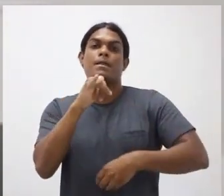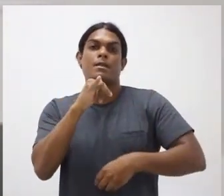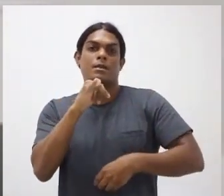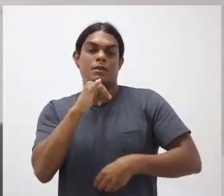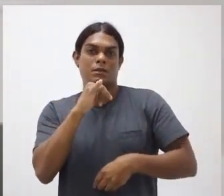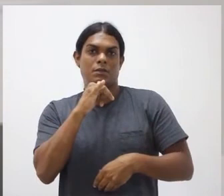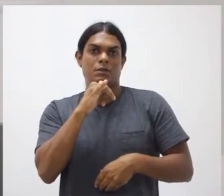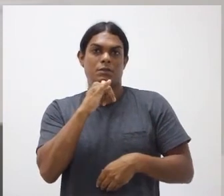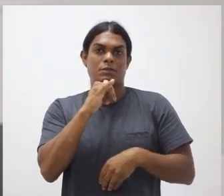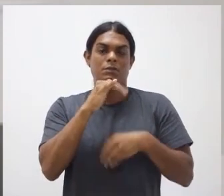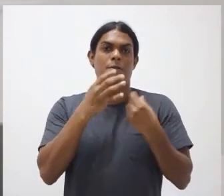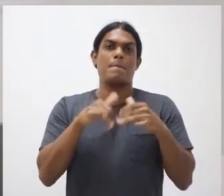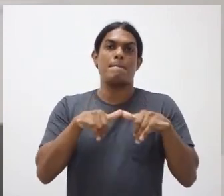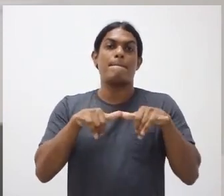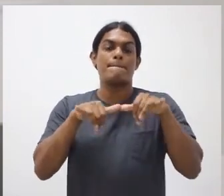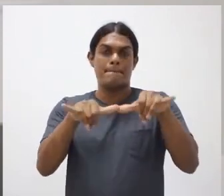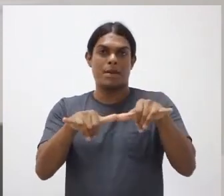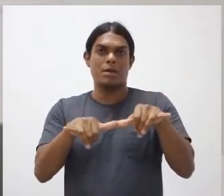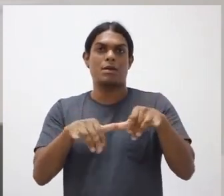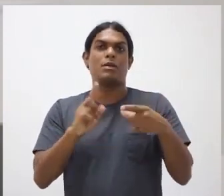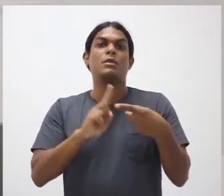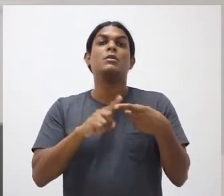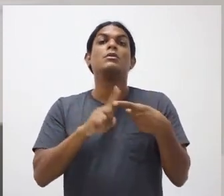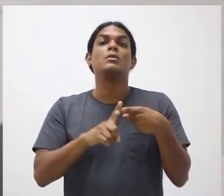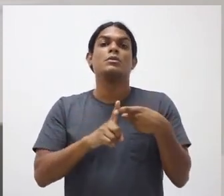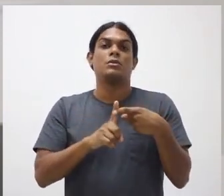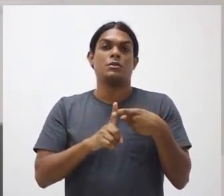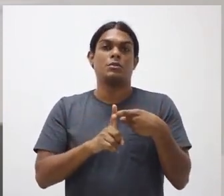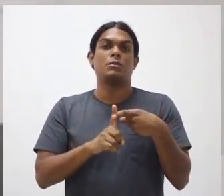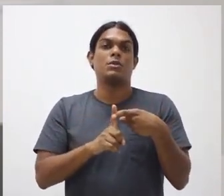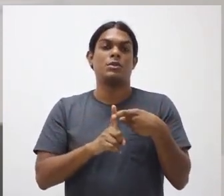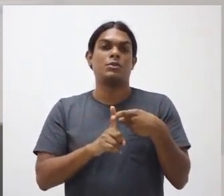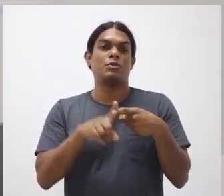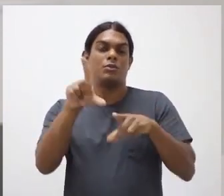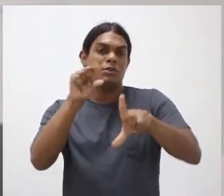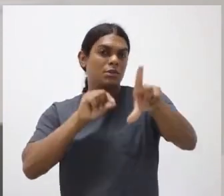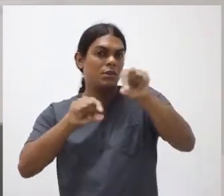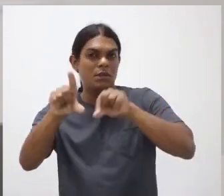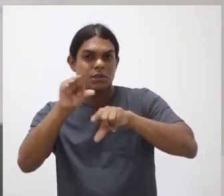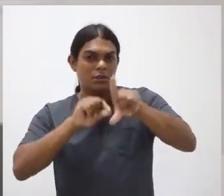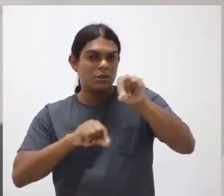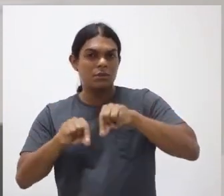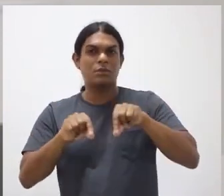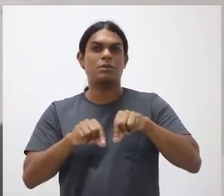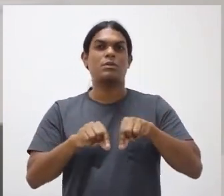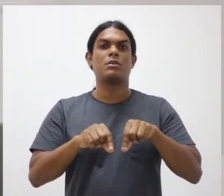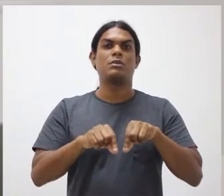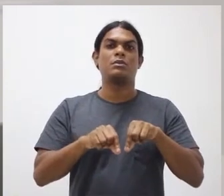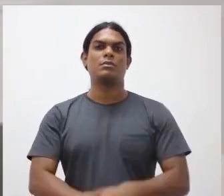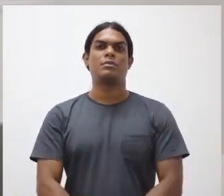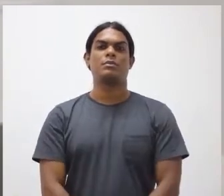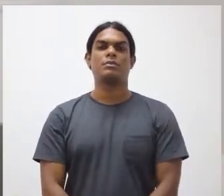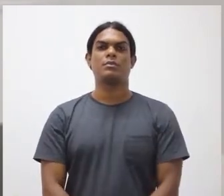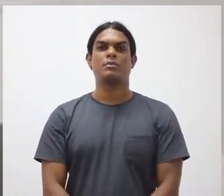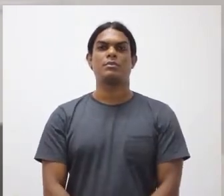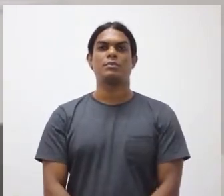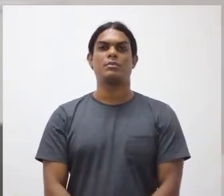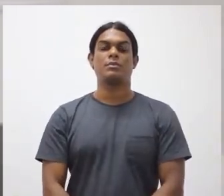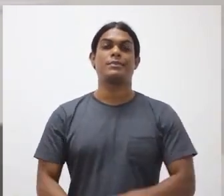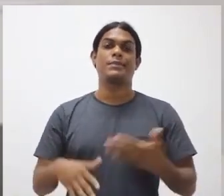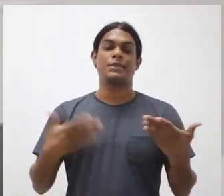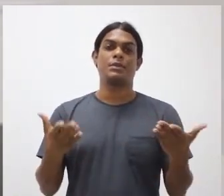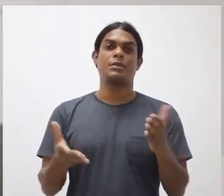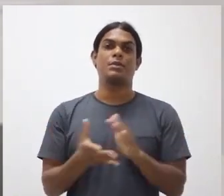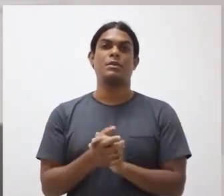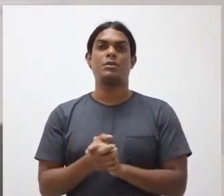Nossa Feira, e também verão tópicos sobre a seleção de equipamentos e o arranjo físico e embalagem.